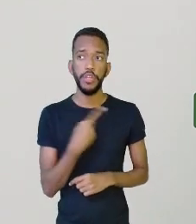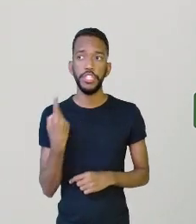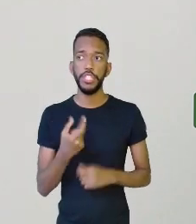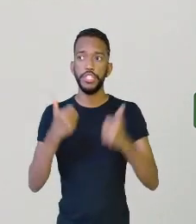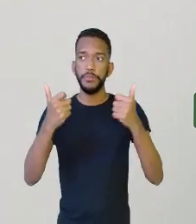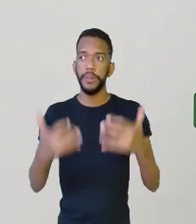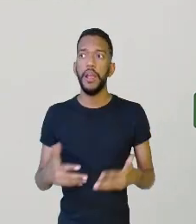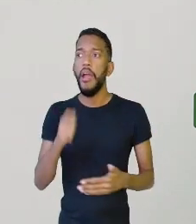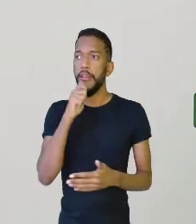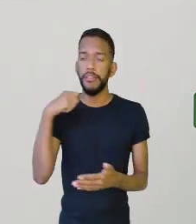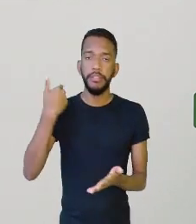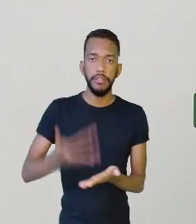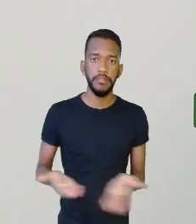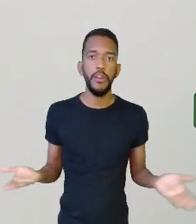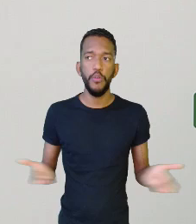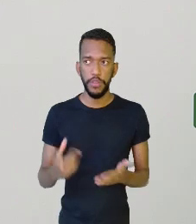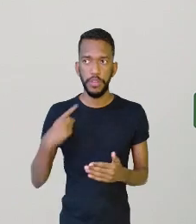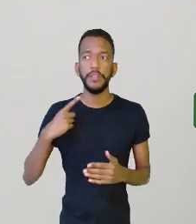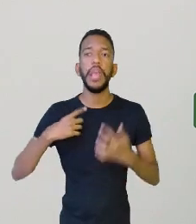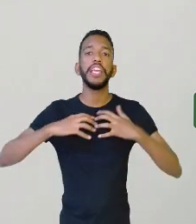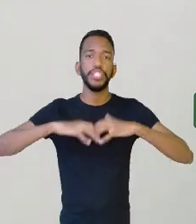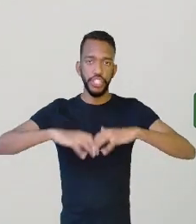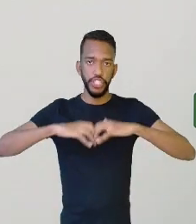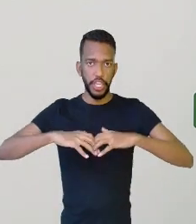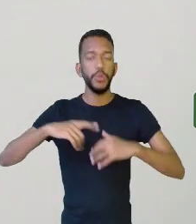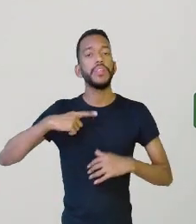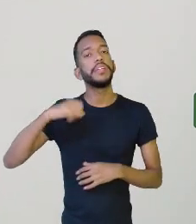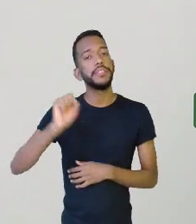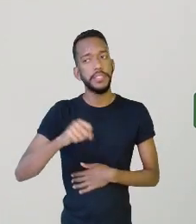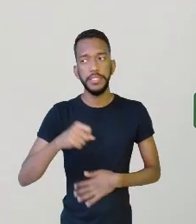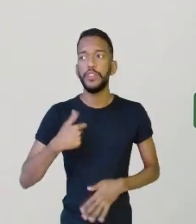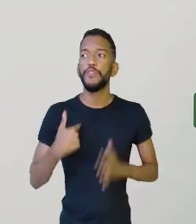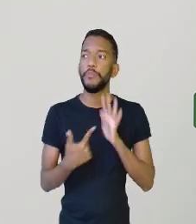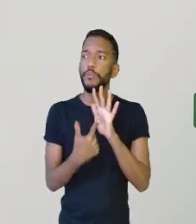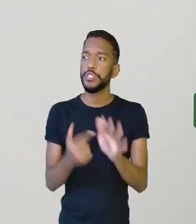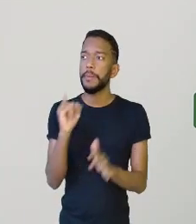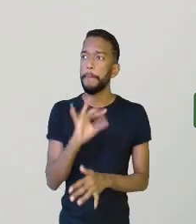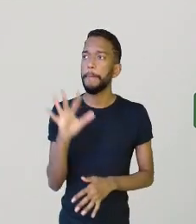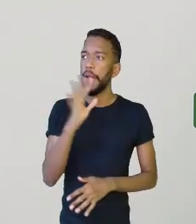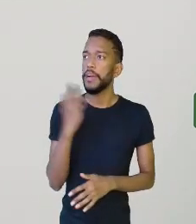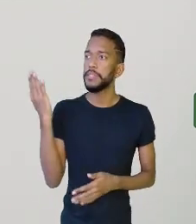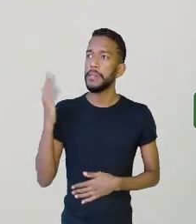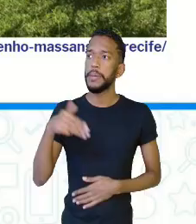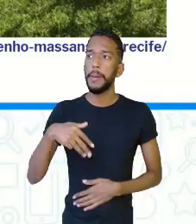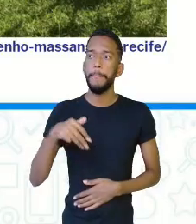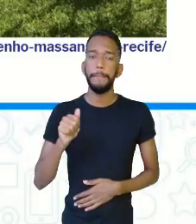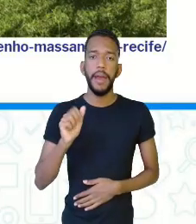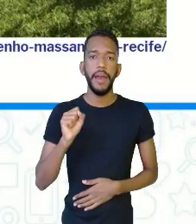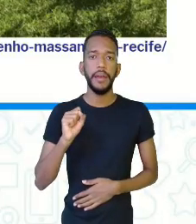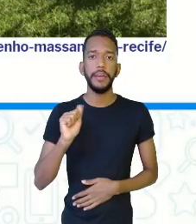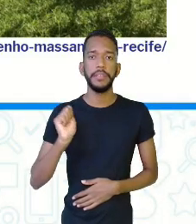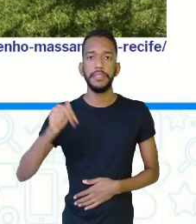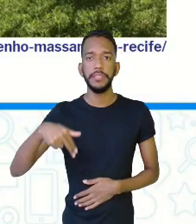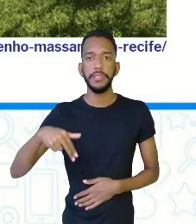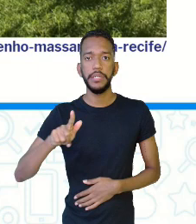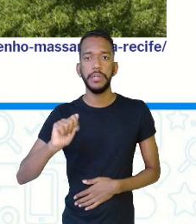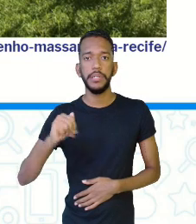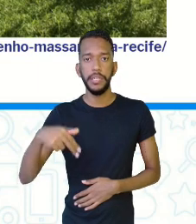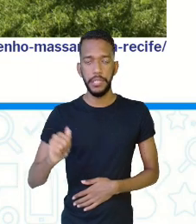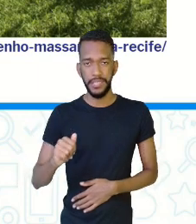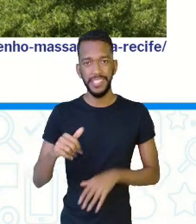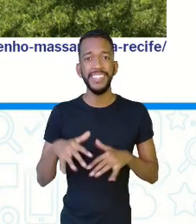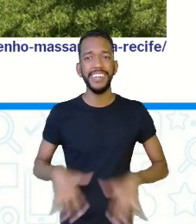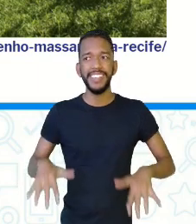que ainda hoje existem os engenhos. E aí eu trouxe a imagem para a gente aqui, ó, engenho Maçangana. Boa parte